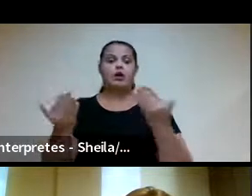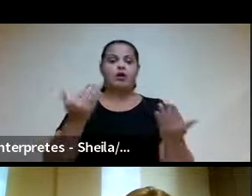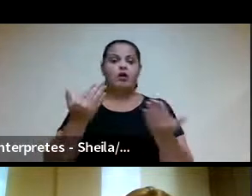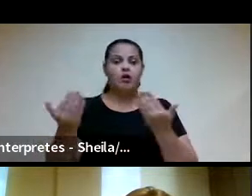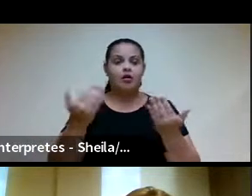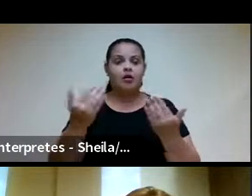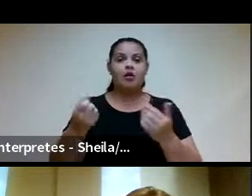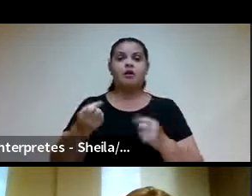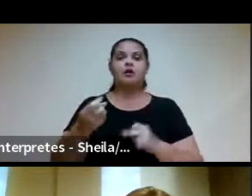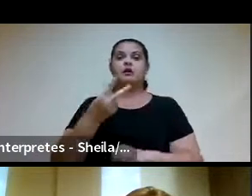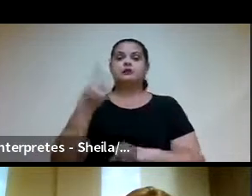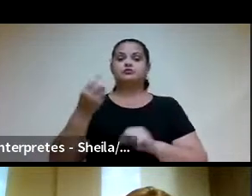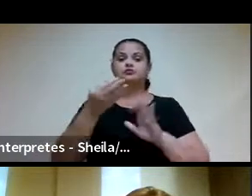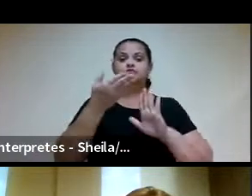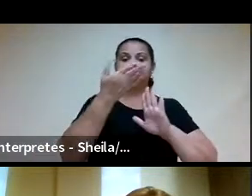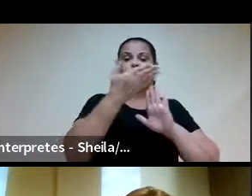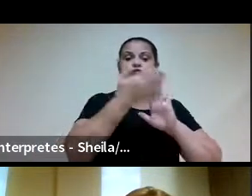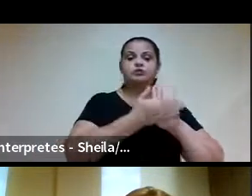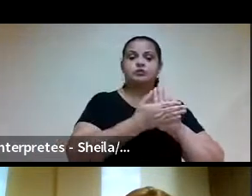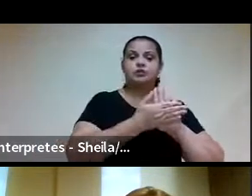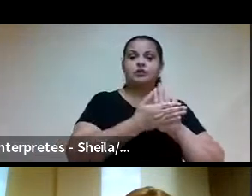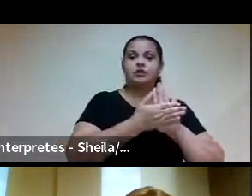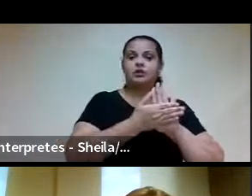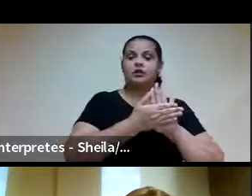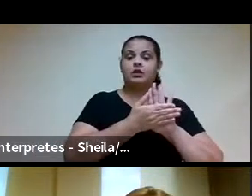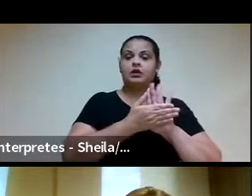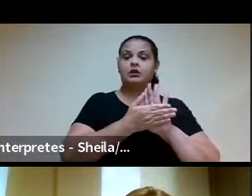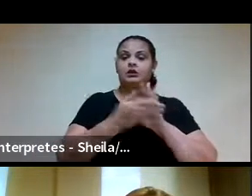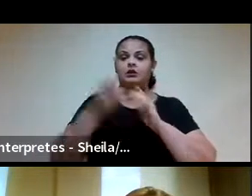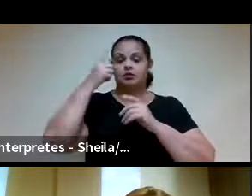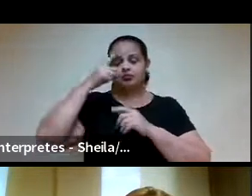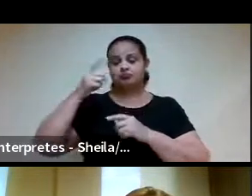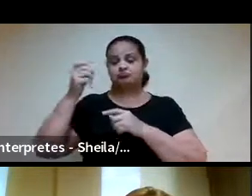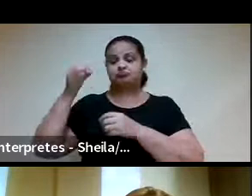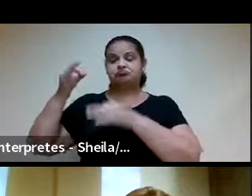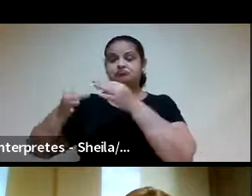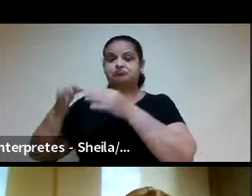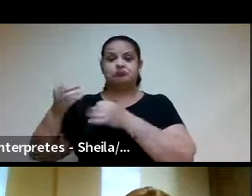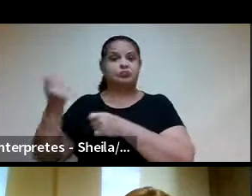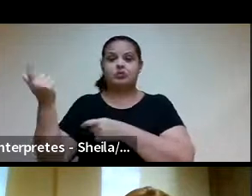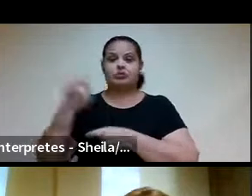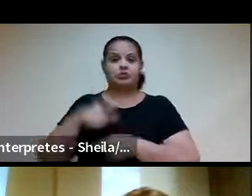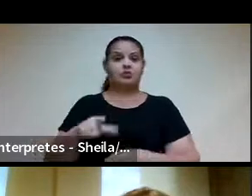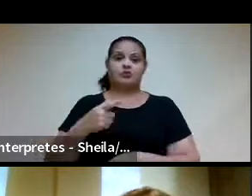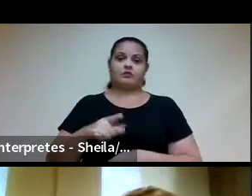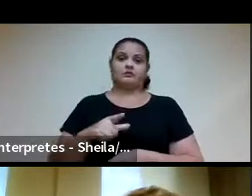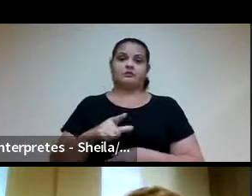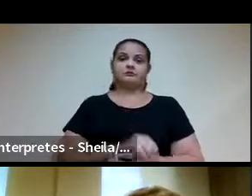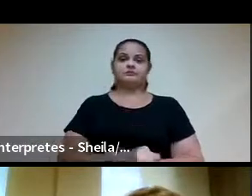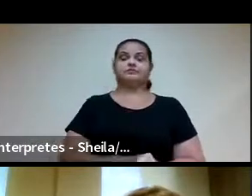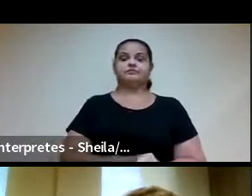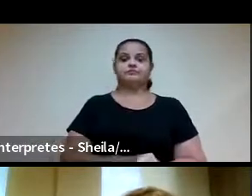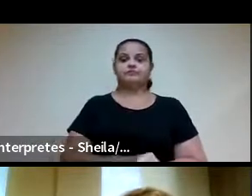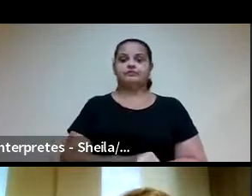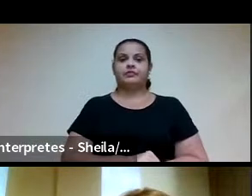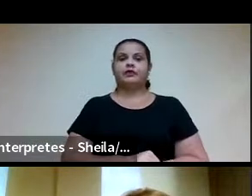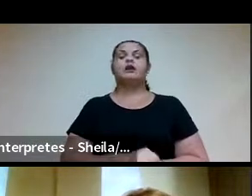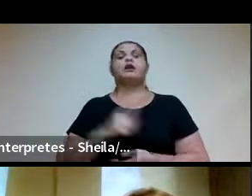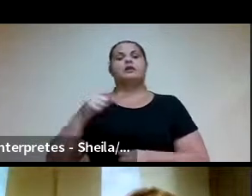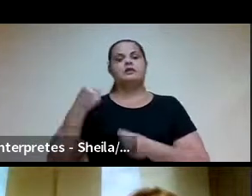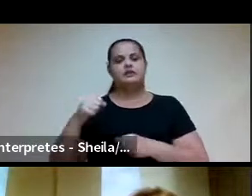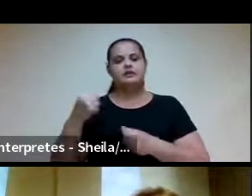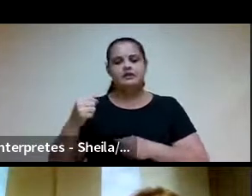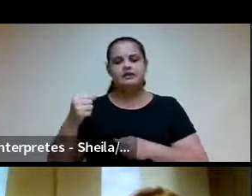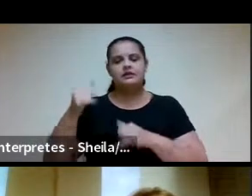outra não, porque a testemunha não compareceu. Nada obstante isso, ele foi diligente no sentido de notificá-las.